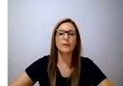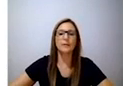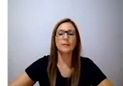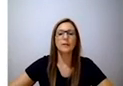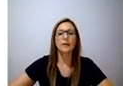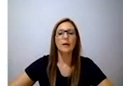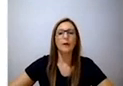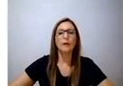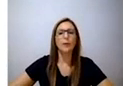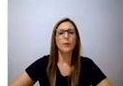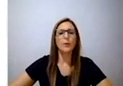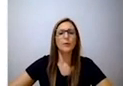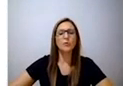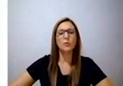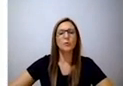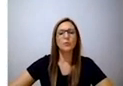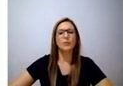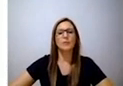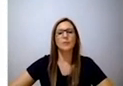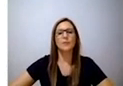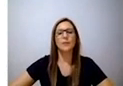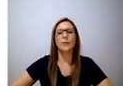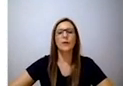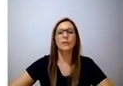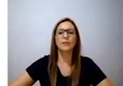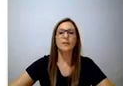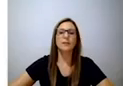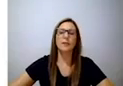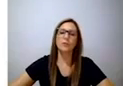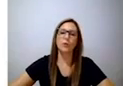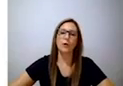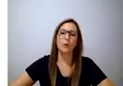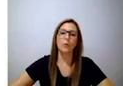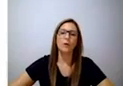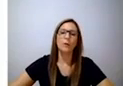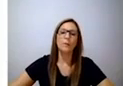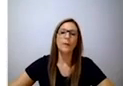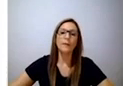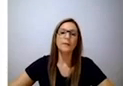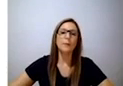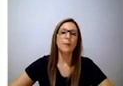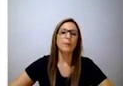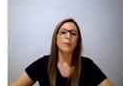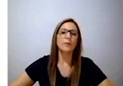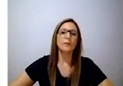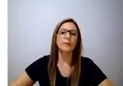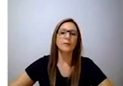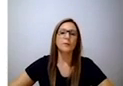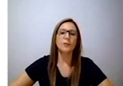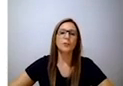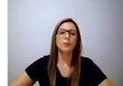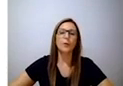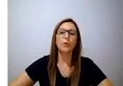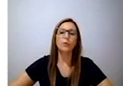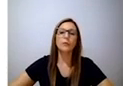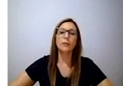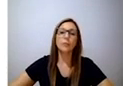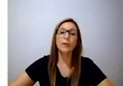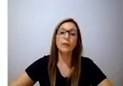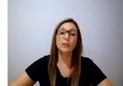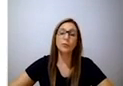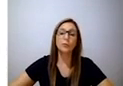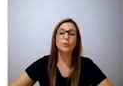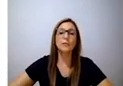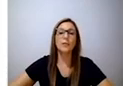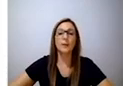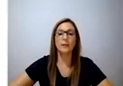pênis. A forma mais comum de transmissão é a via sexual, mas também pode ser transmitido pelo contato